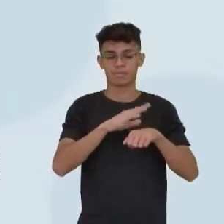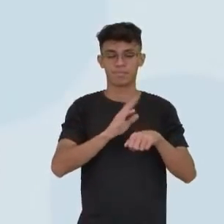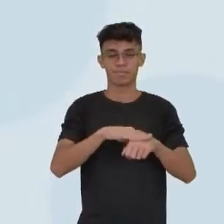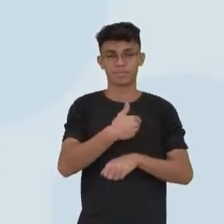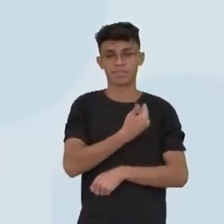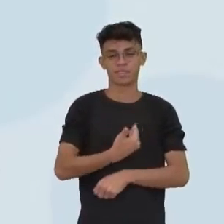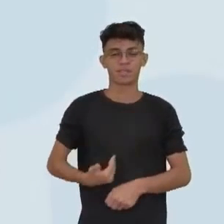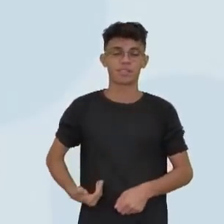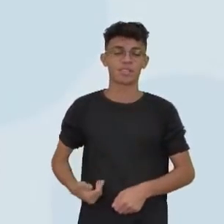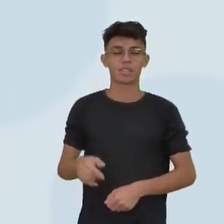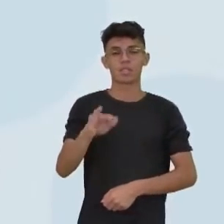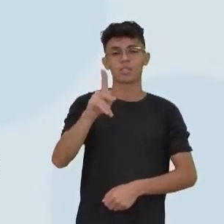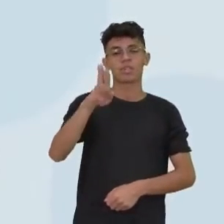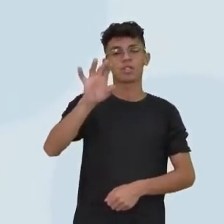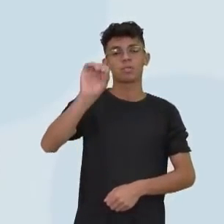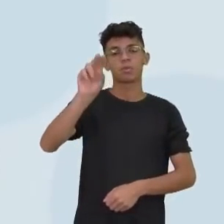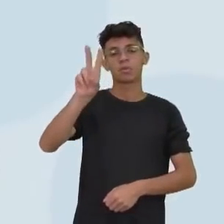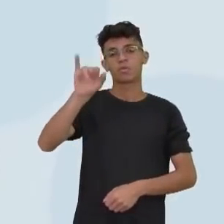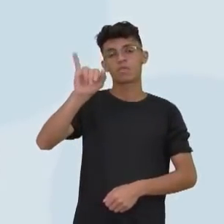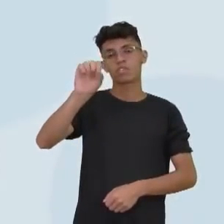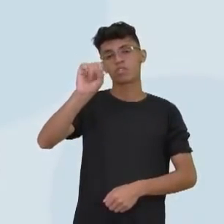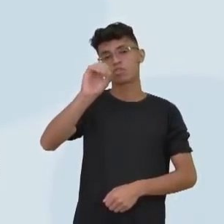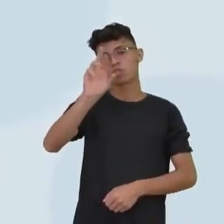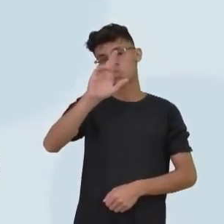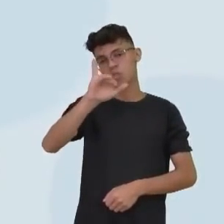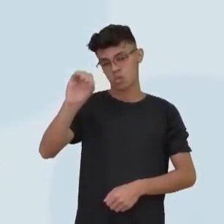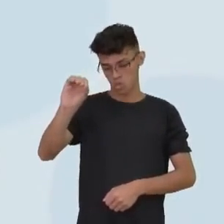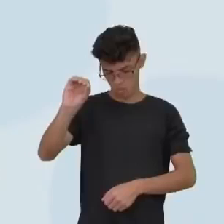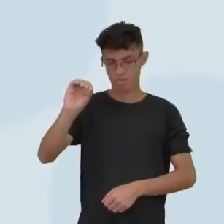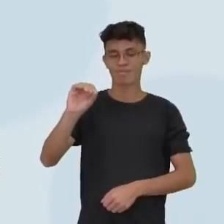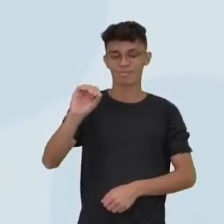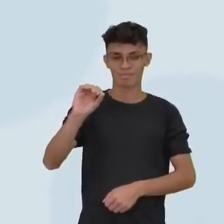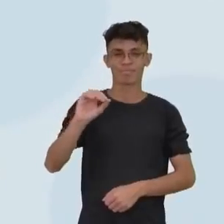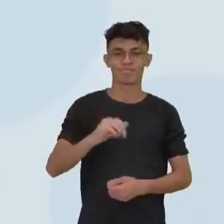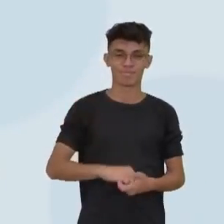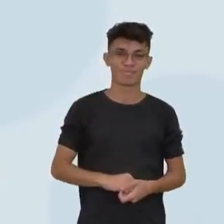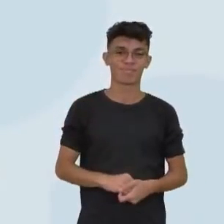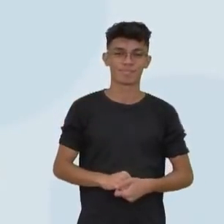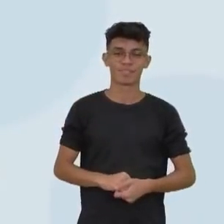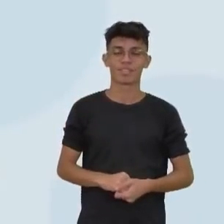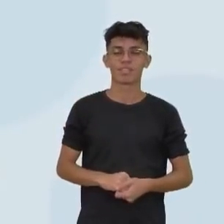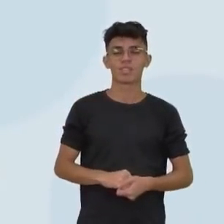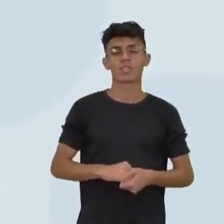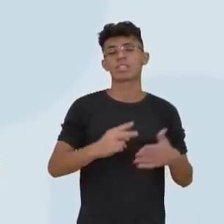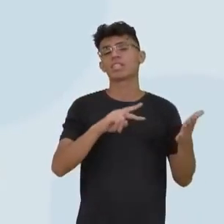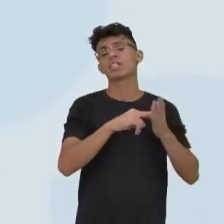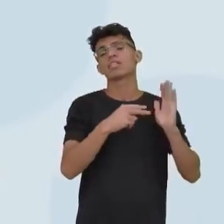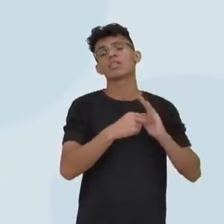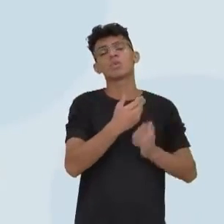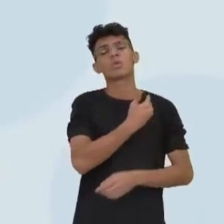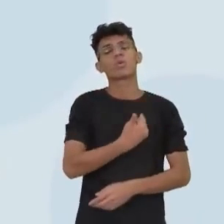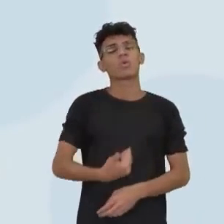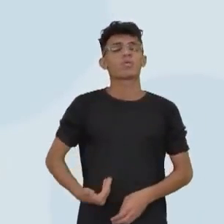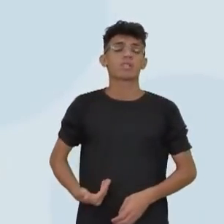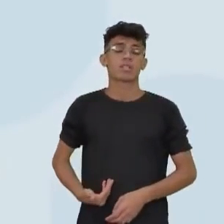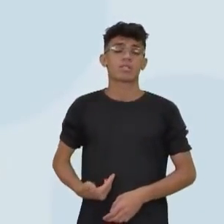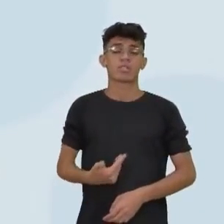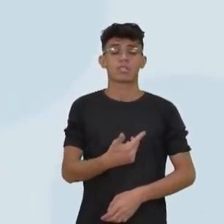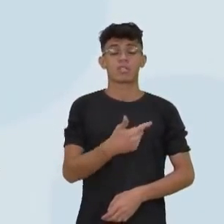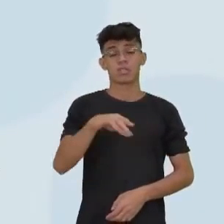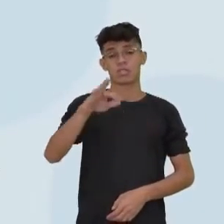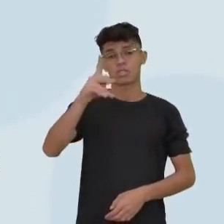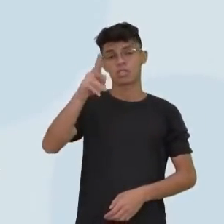Anotem aí essa primeira etapa, governo provisório. Então, o que seria esse governo provisório?